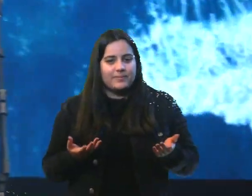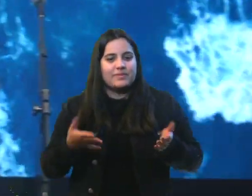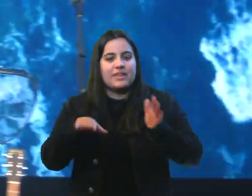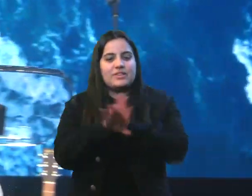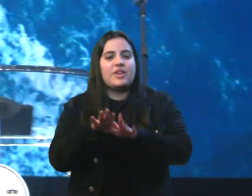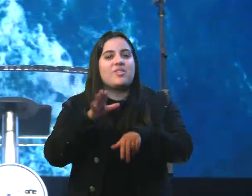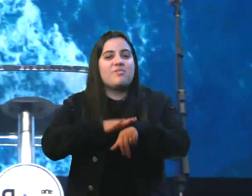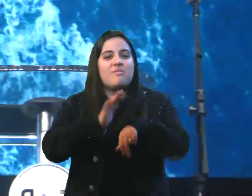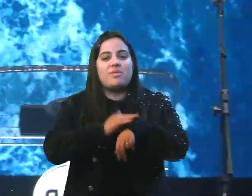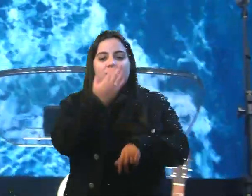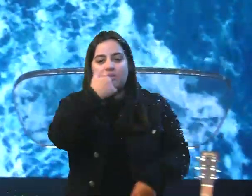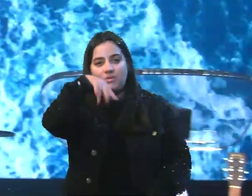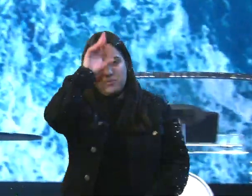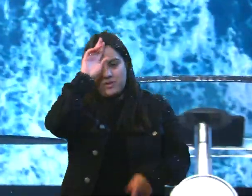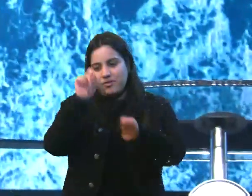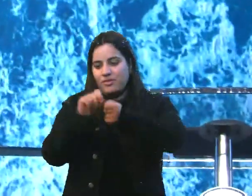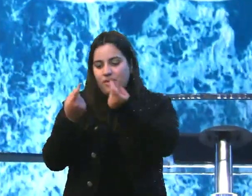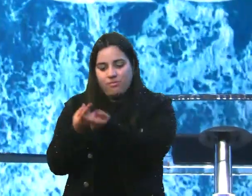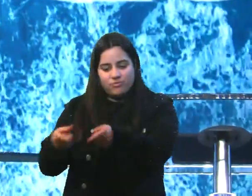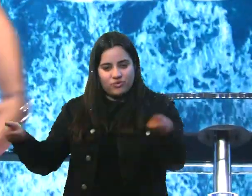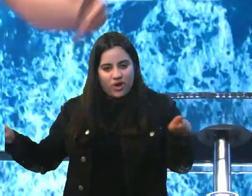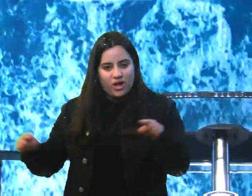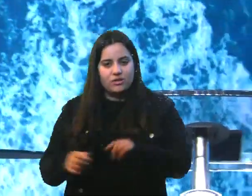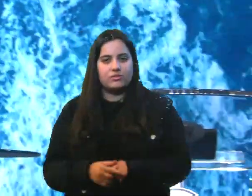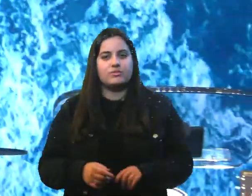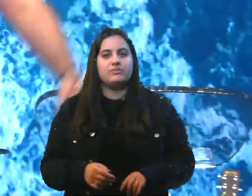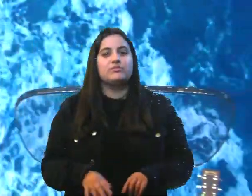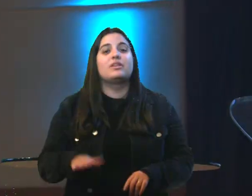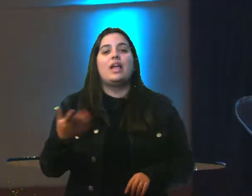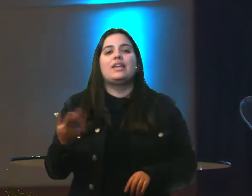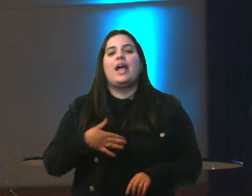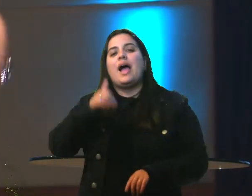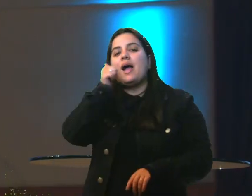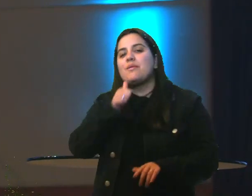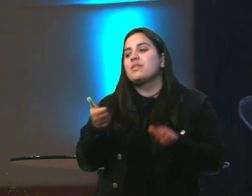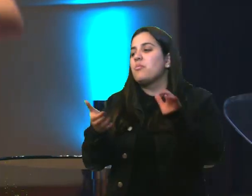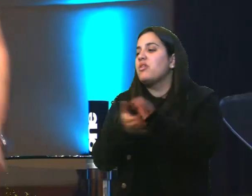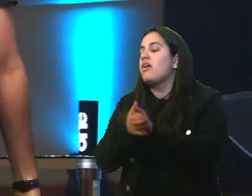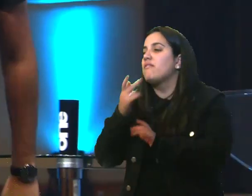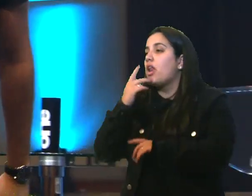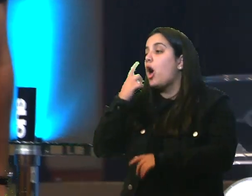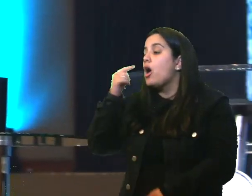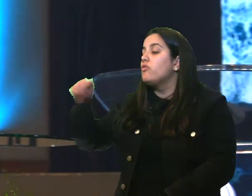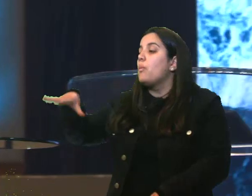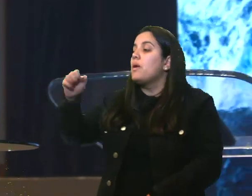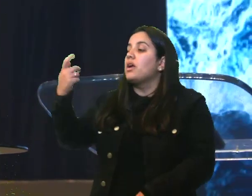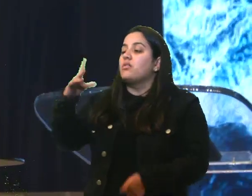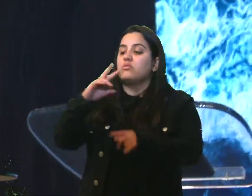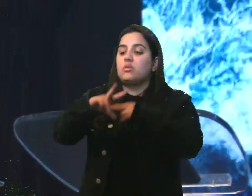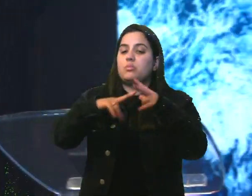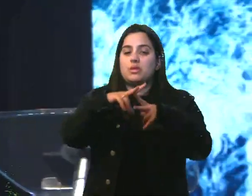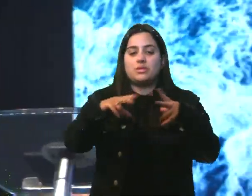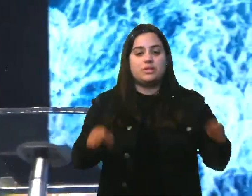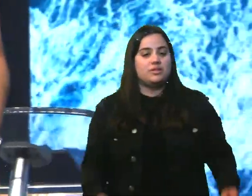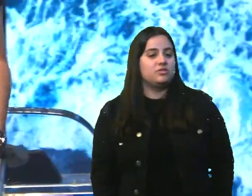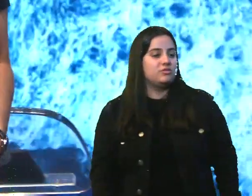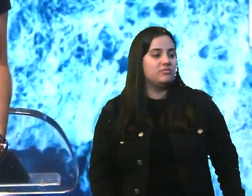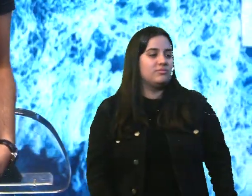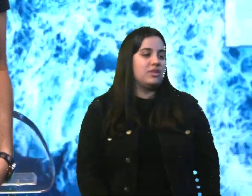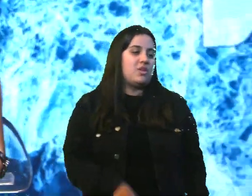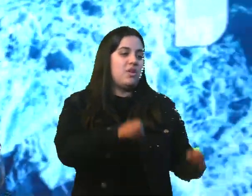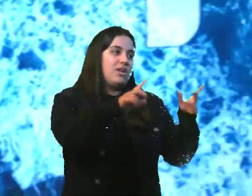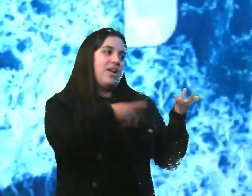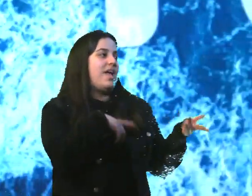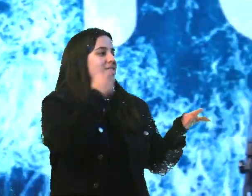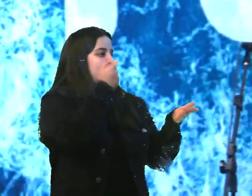do almoço ali, eu estava lá fazendo um churrascão no dia dos pais. E ela falou, vou buscar teu presente. Eu falei, aí ó. Vai buscar meu presente, não comprou